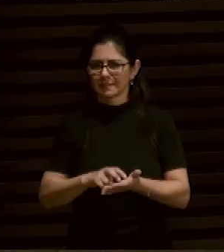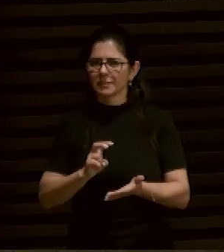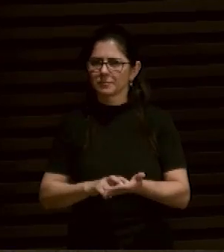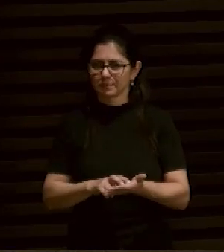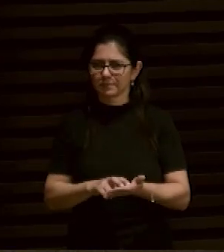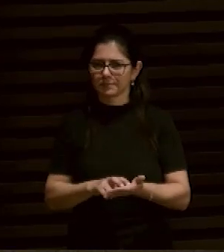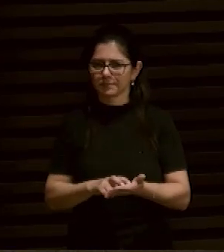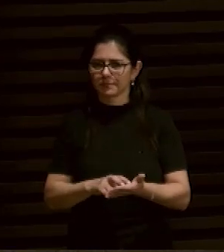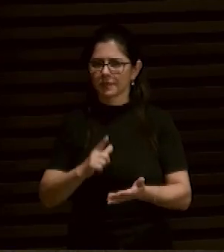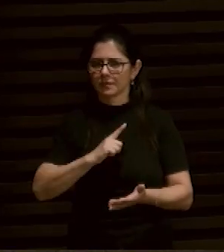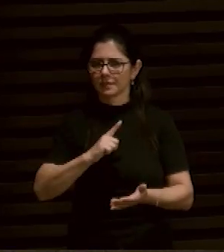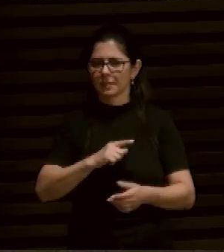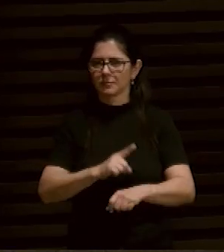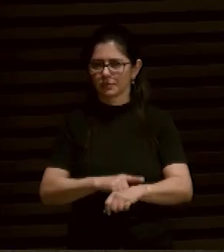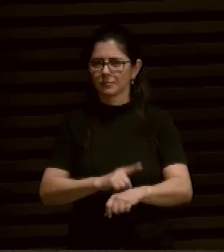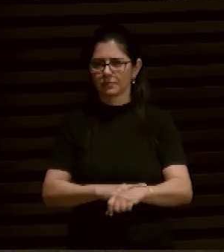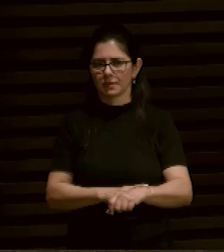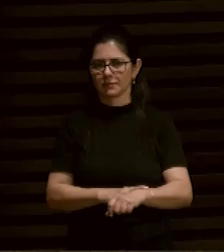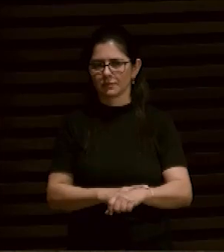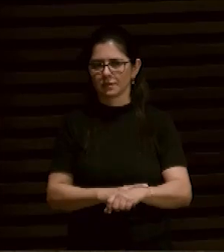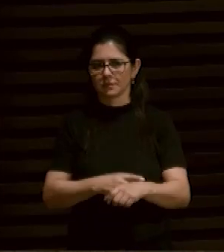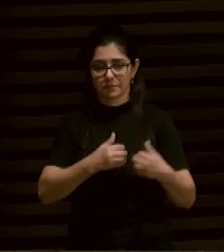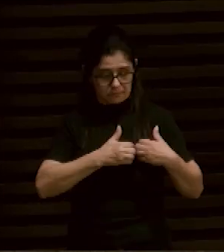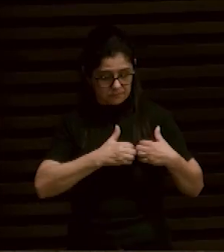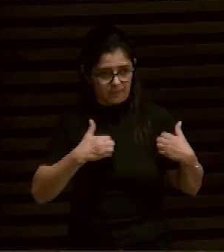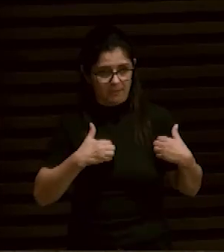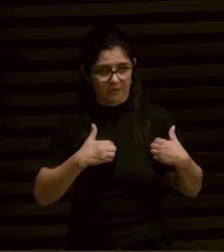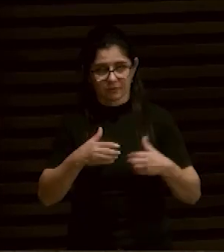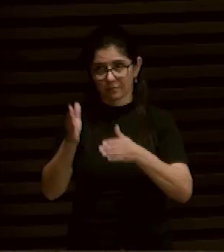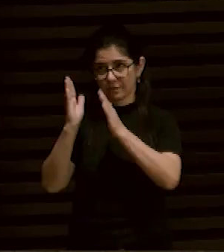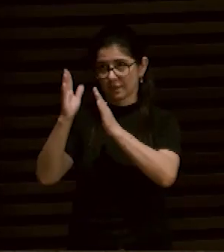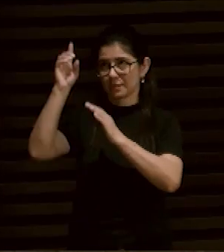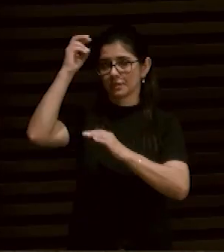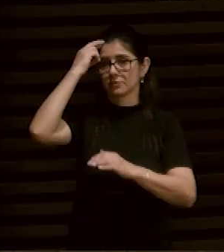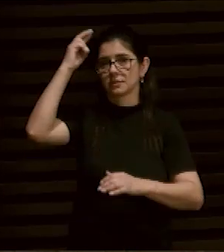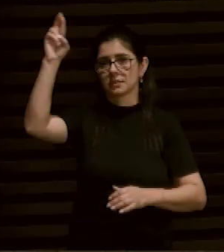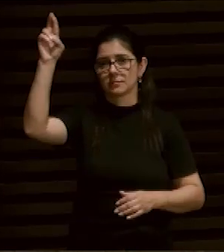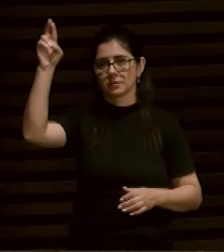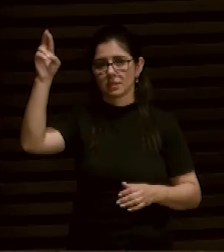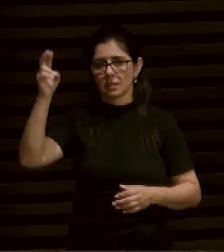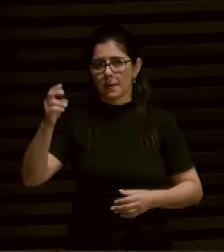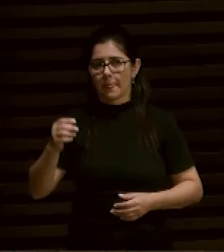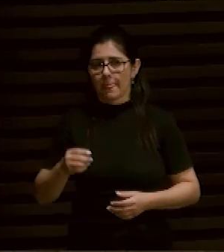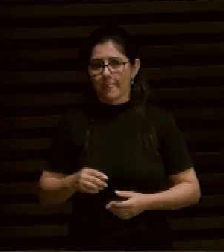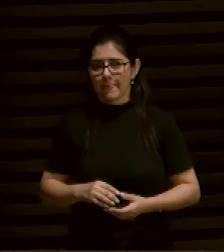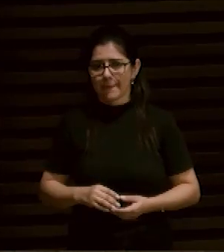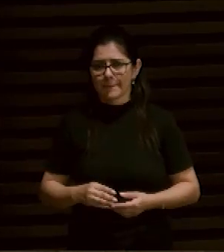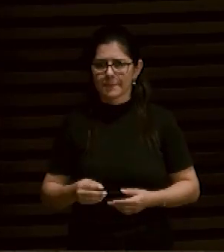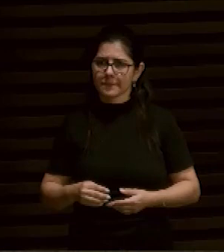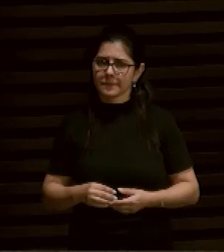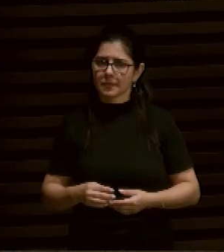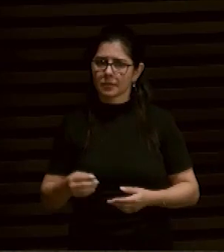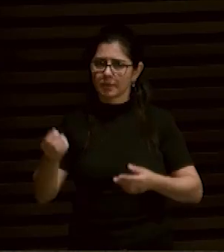temos essa oportunidade de rasgar o nosso coração perante o Senhor, para que Ele derrame sobre nós as suas